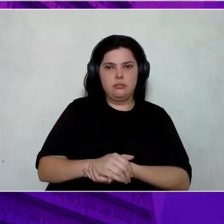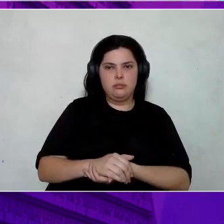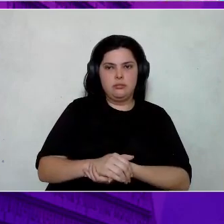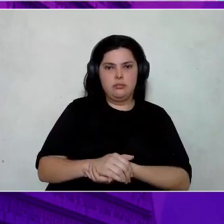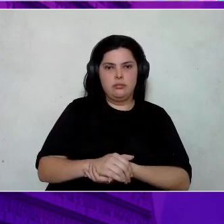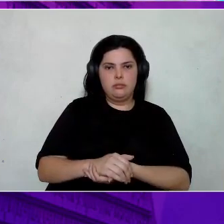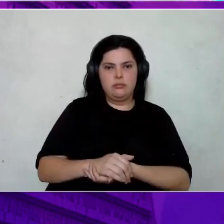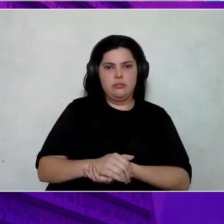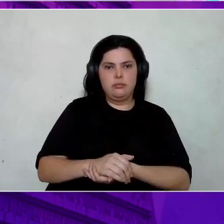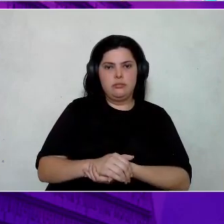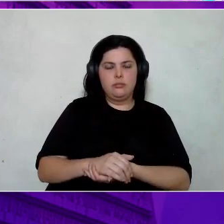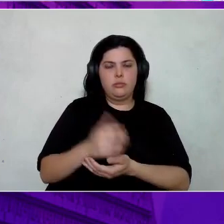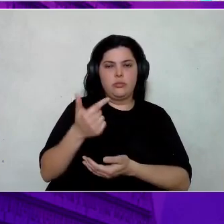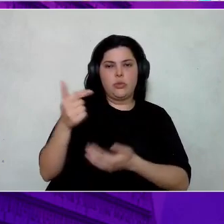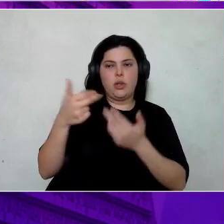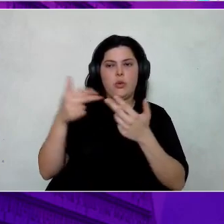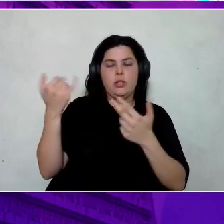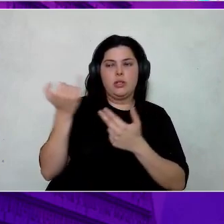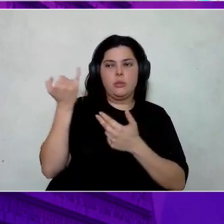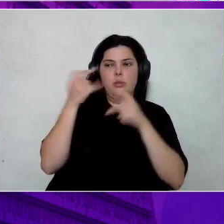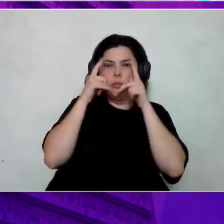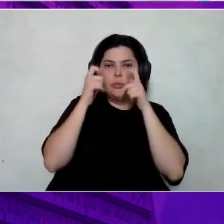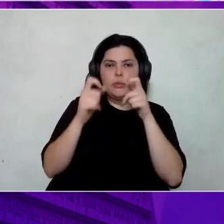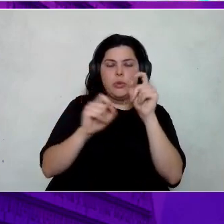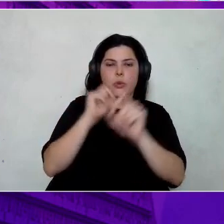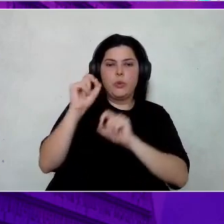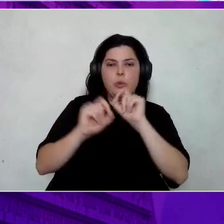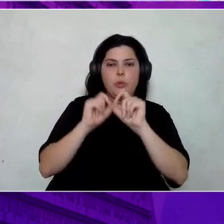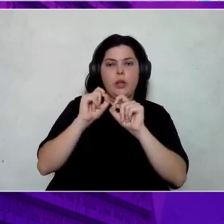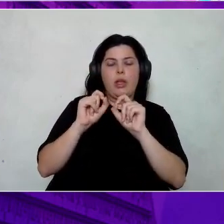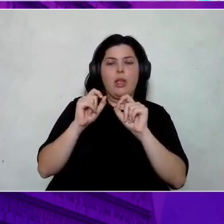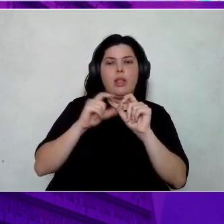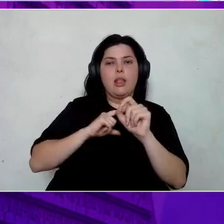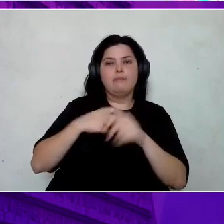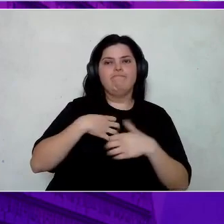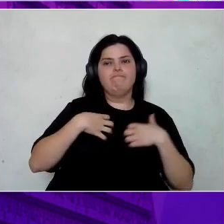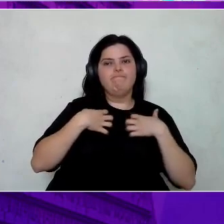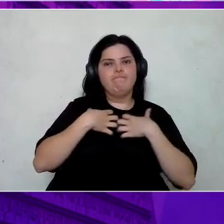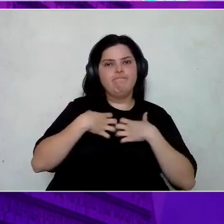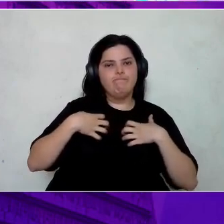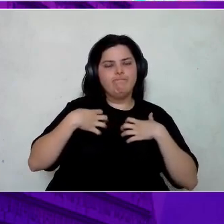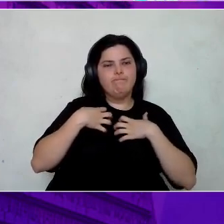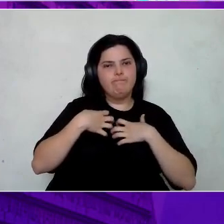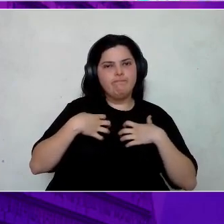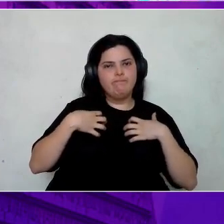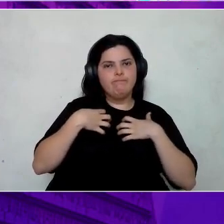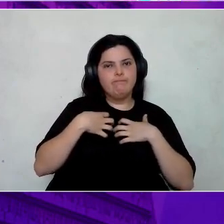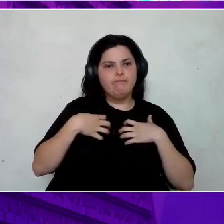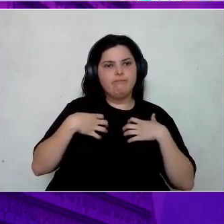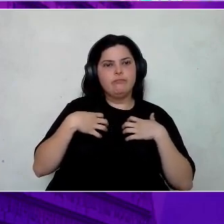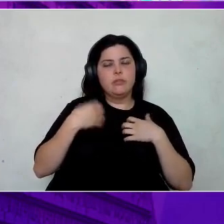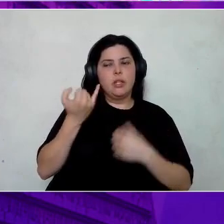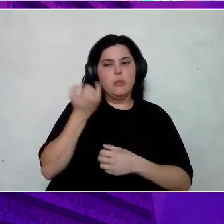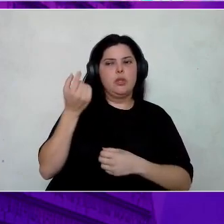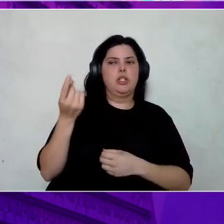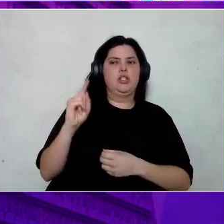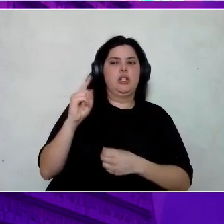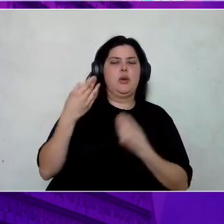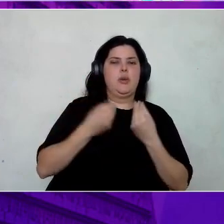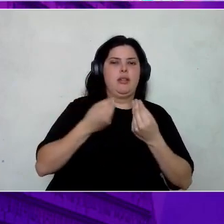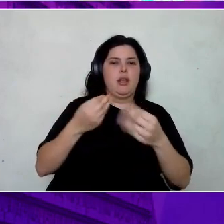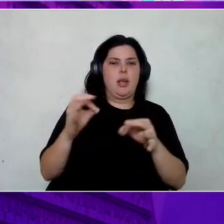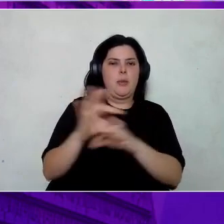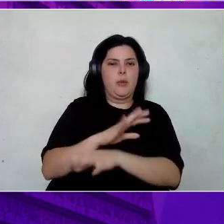Outro ponto interessante é que você tem um sentimento, né, de que você não é importante para a entrega acontecer. Pô,